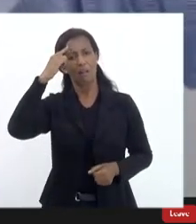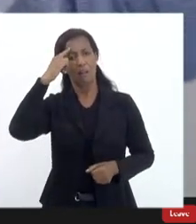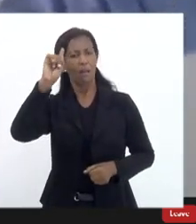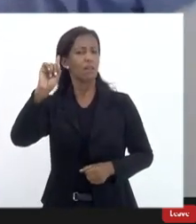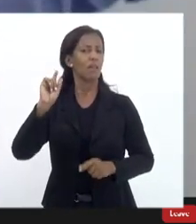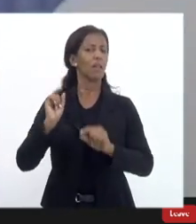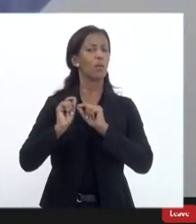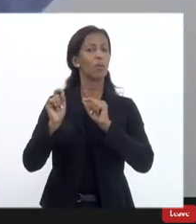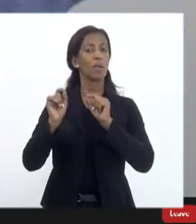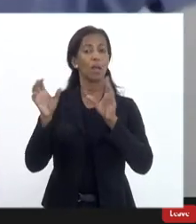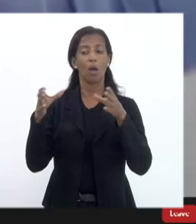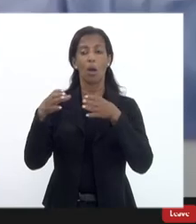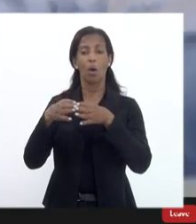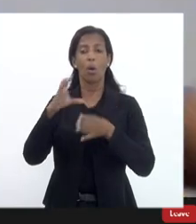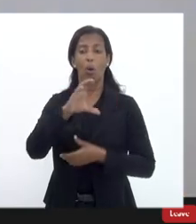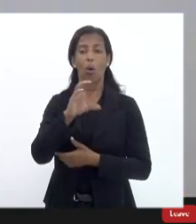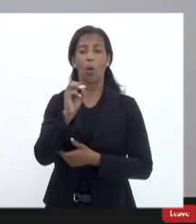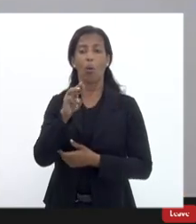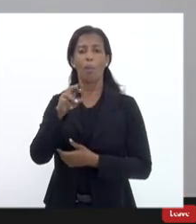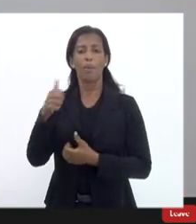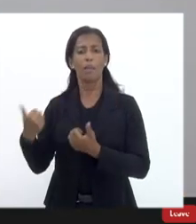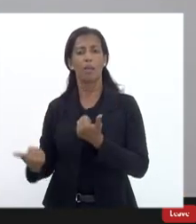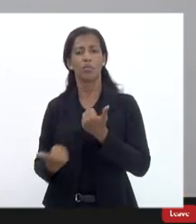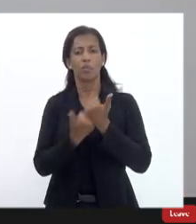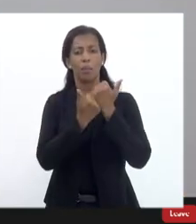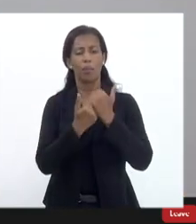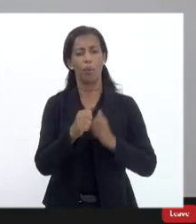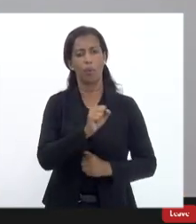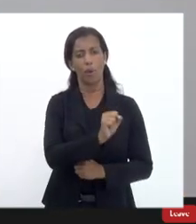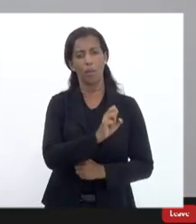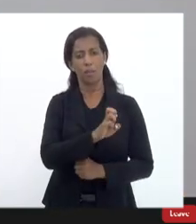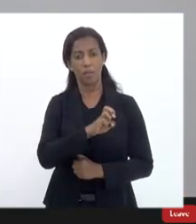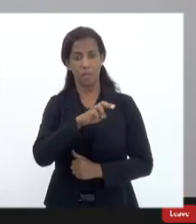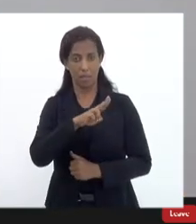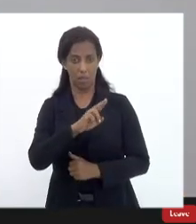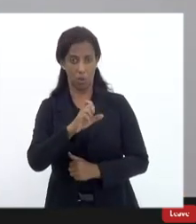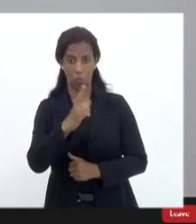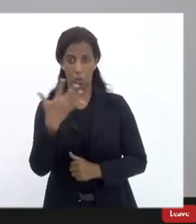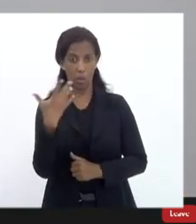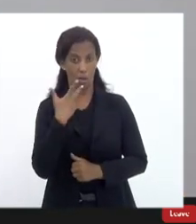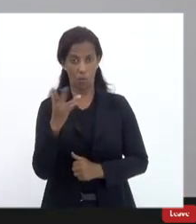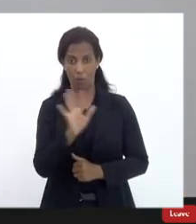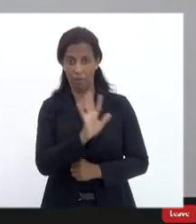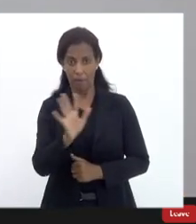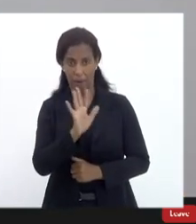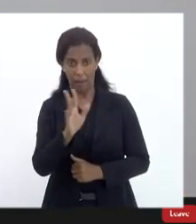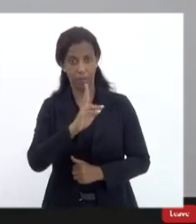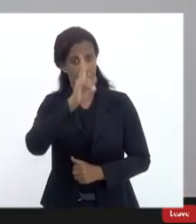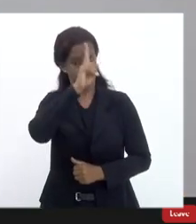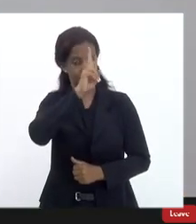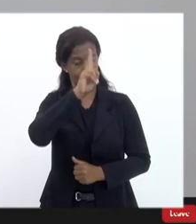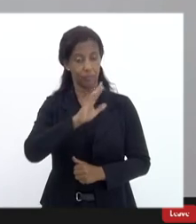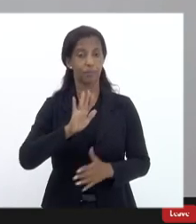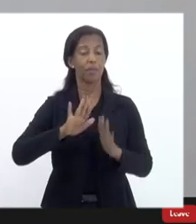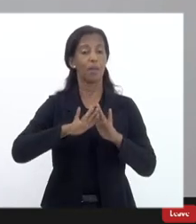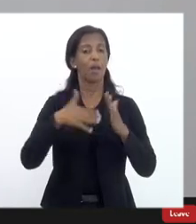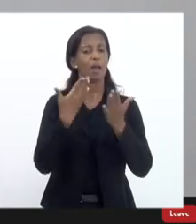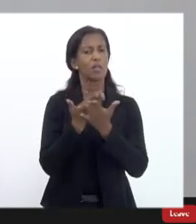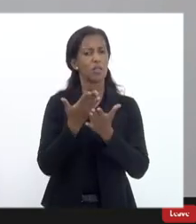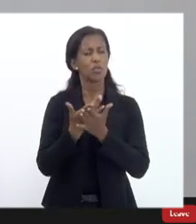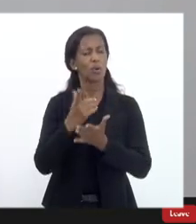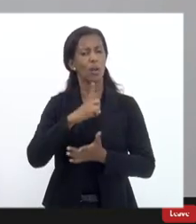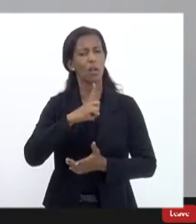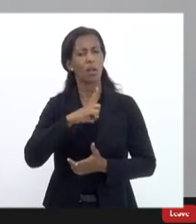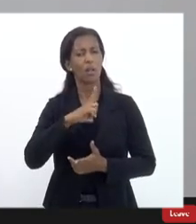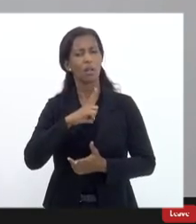de um comitê científico de apoio à SEDUC, que não foi enfatizado aqui, mas eu quero mencionar, porque as escolas têm um